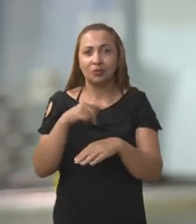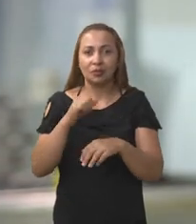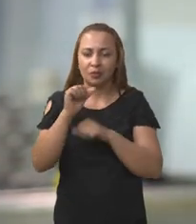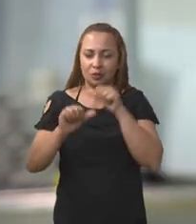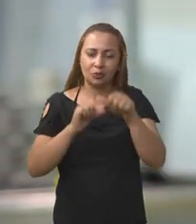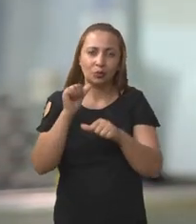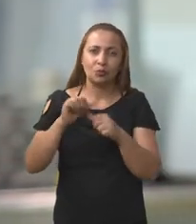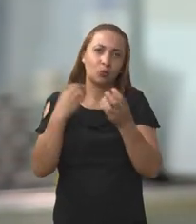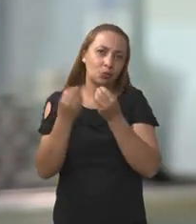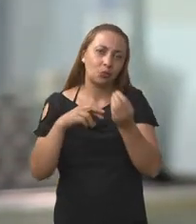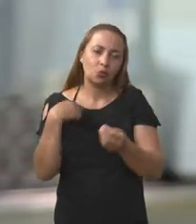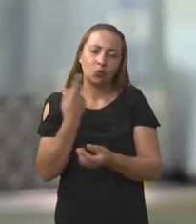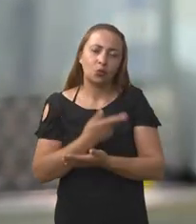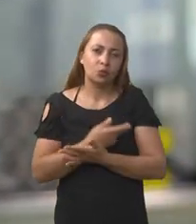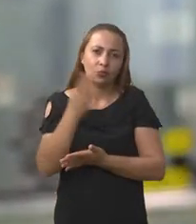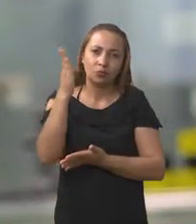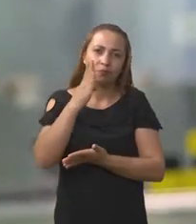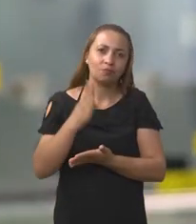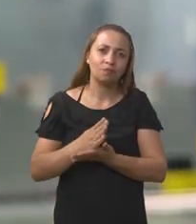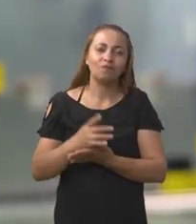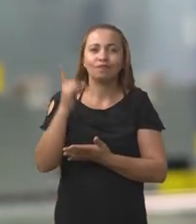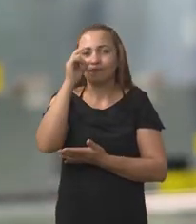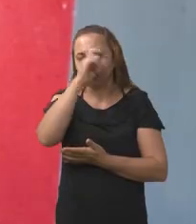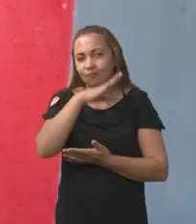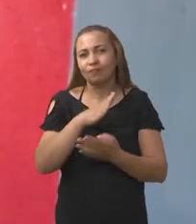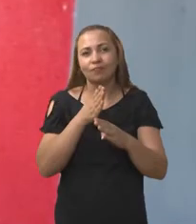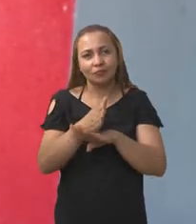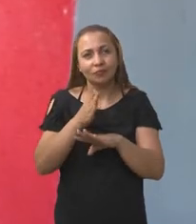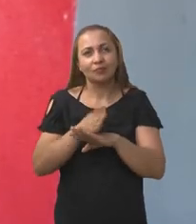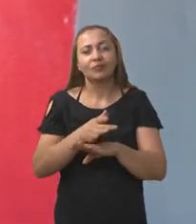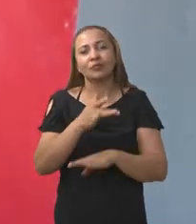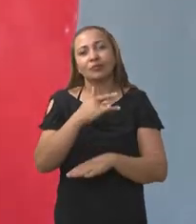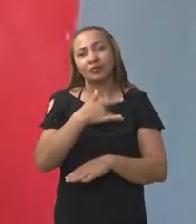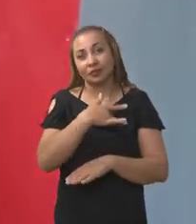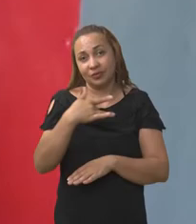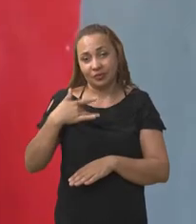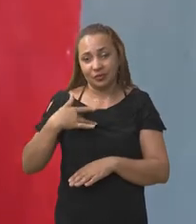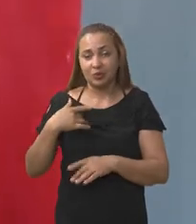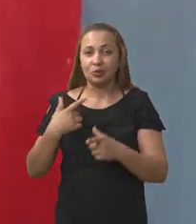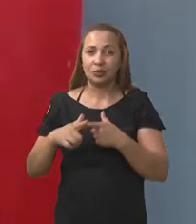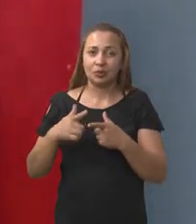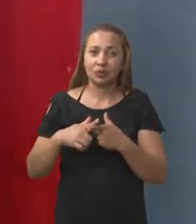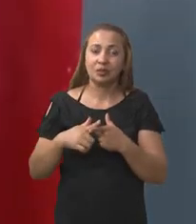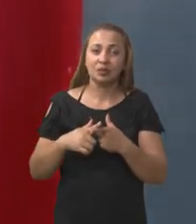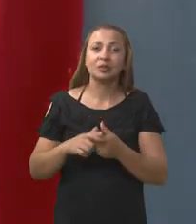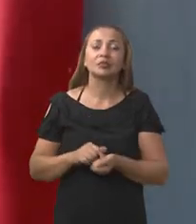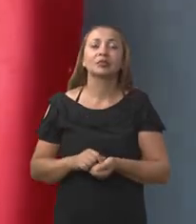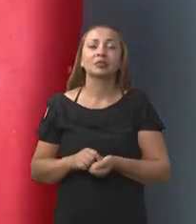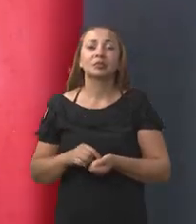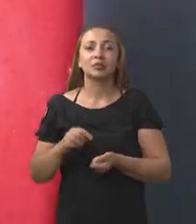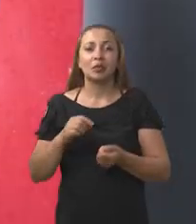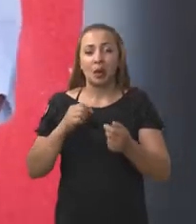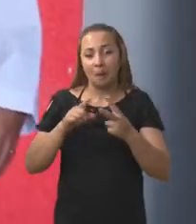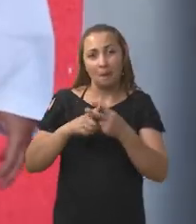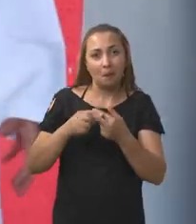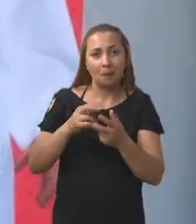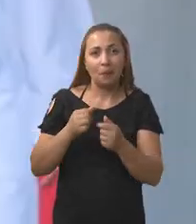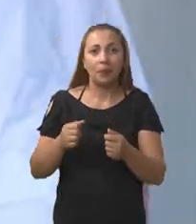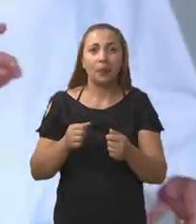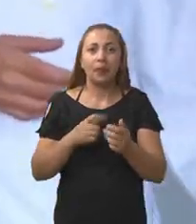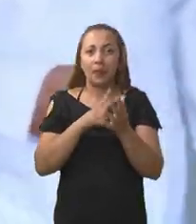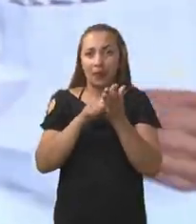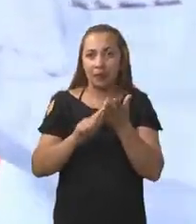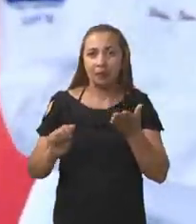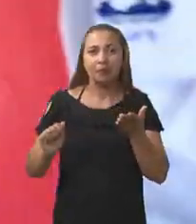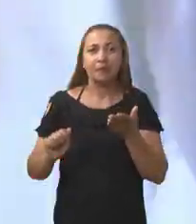um país em desenvolvimento Como é o nosso onde é difícil acesso aos Serviços de Saúde difícil o mesmo de produtos de higiene e